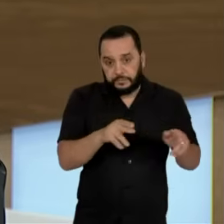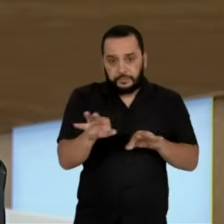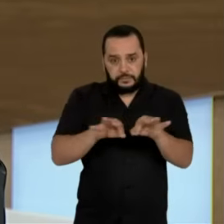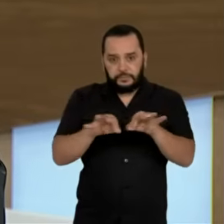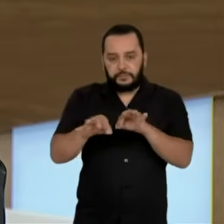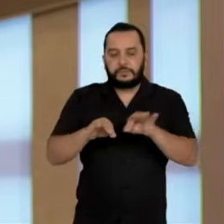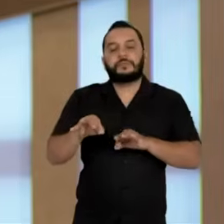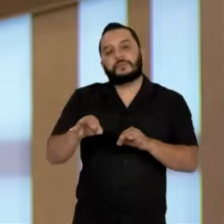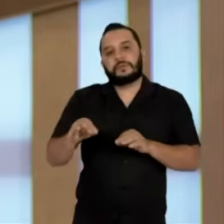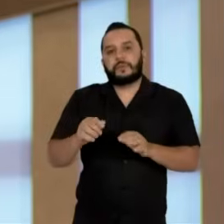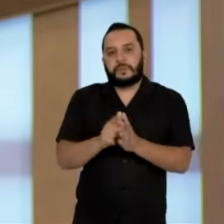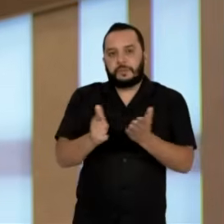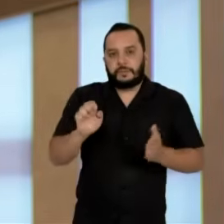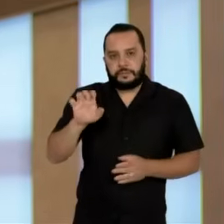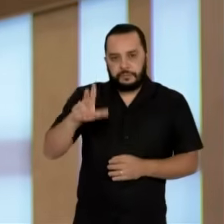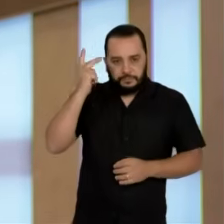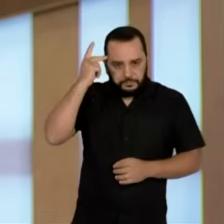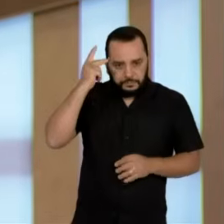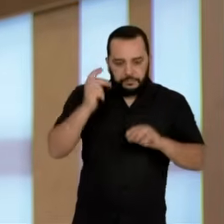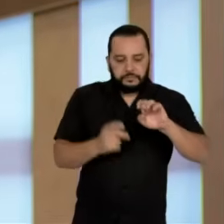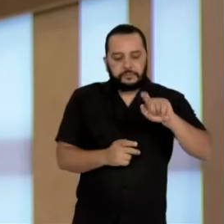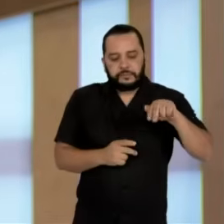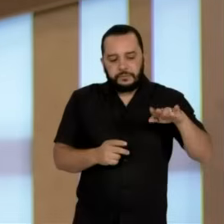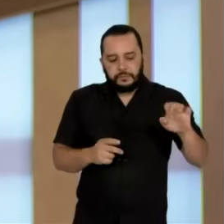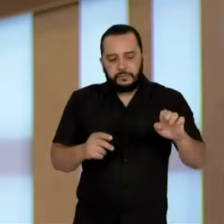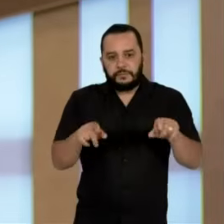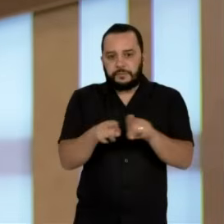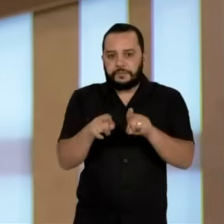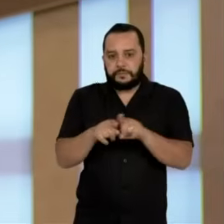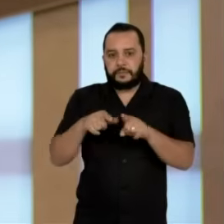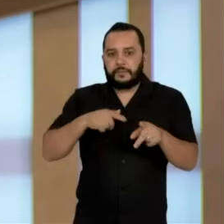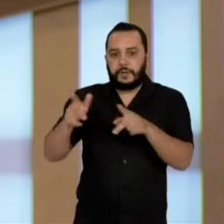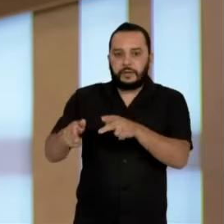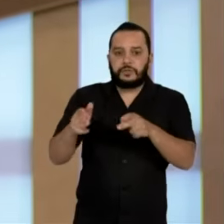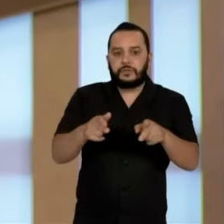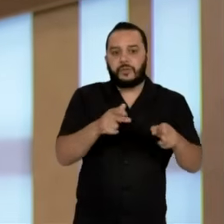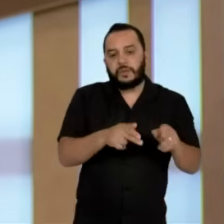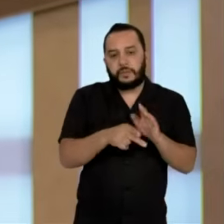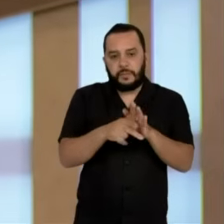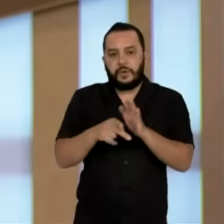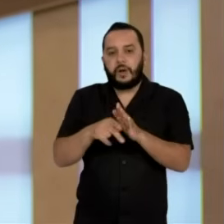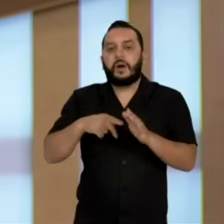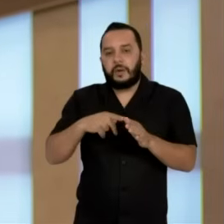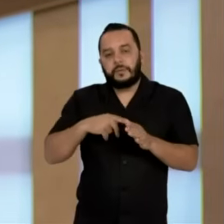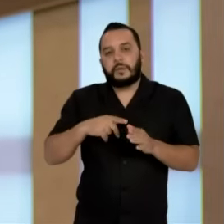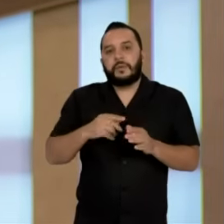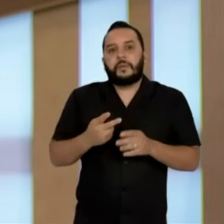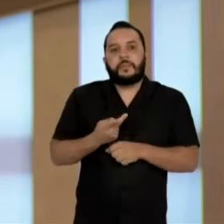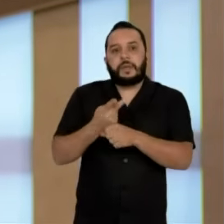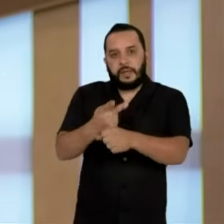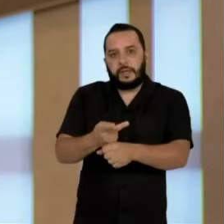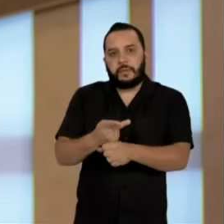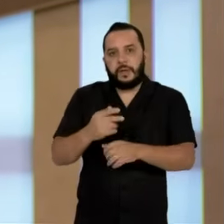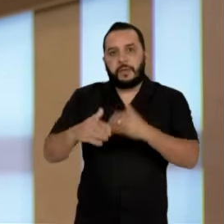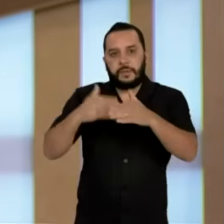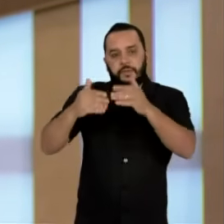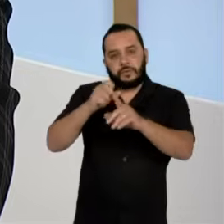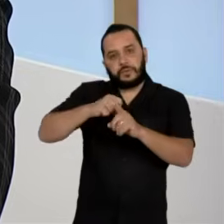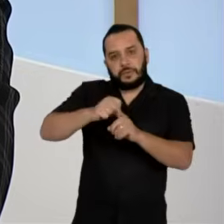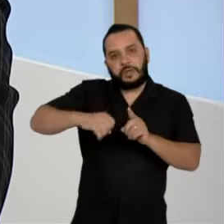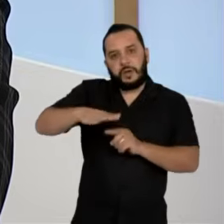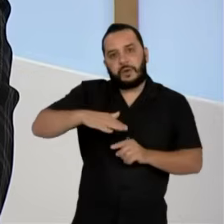de São Paulo. Eliane Trindade, ela é editora do Prêmio Empreendedor Social do jornal Folha de São